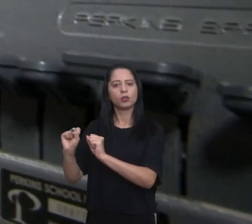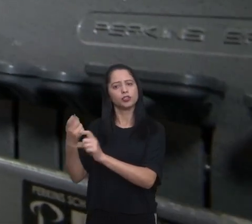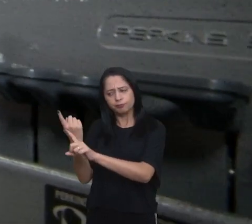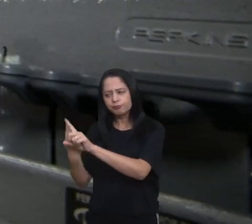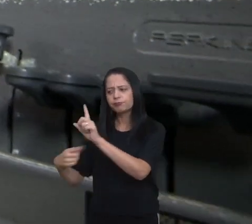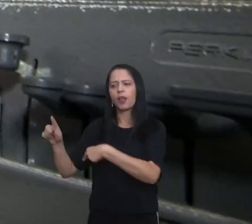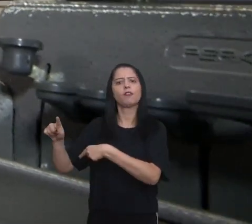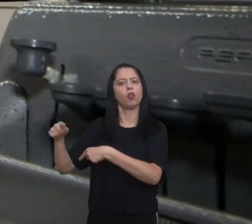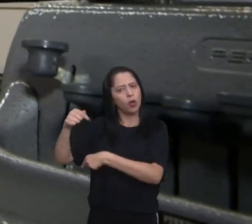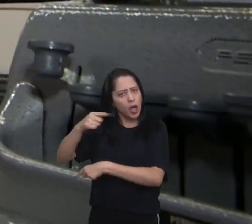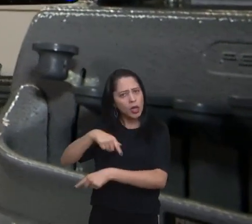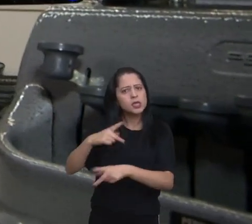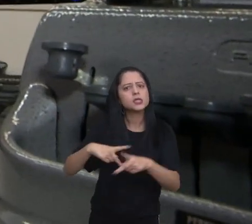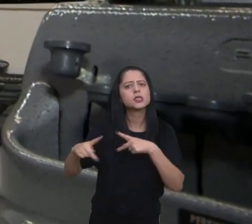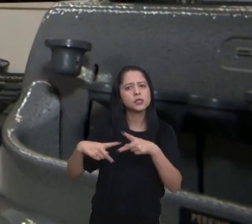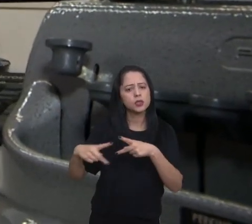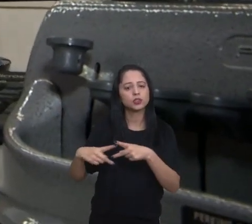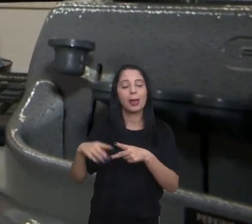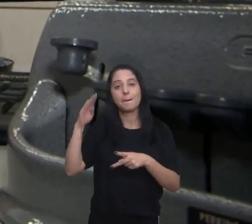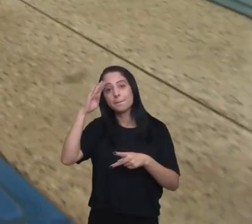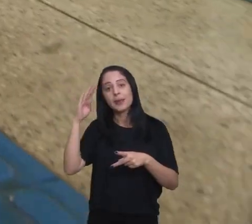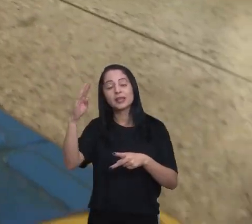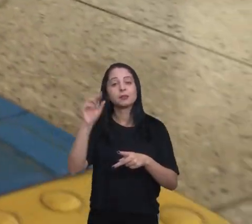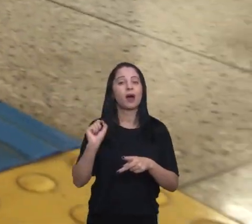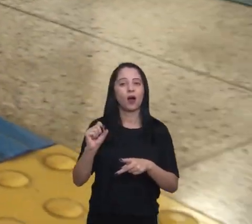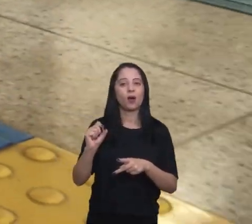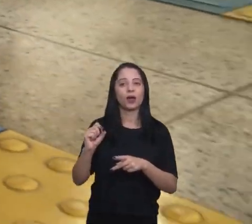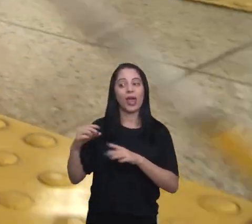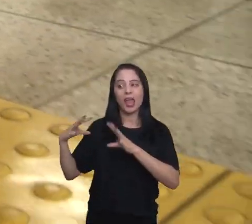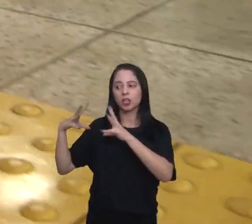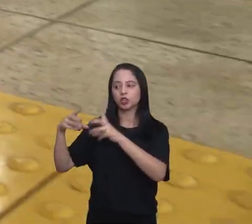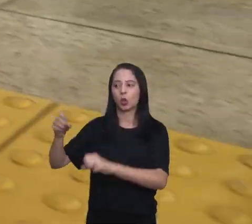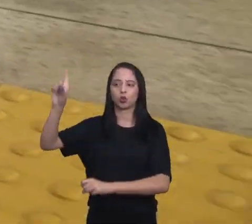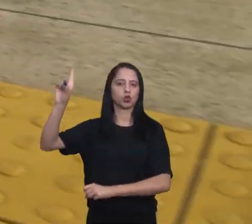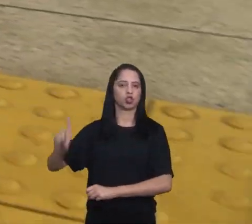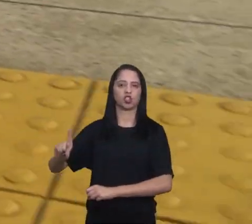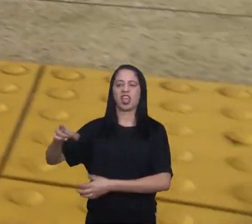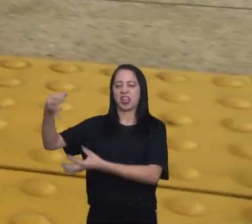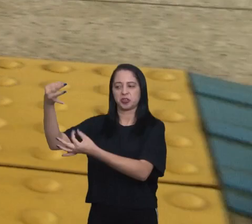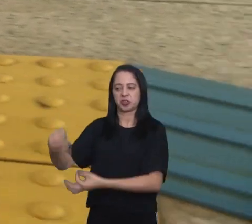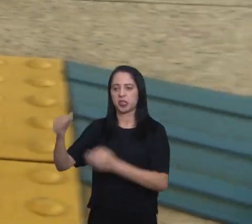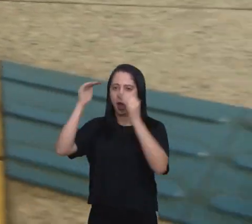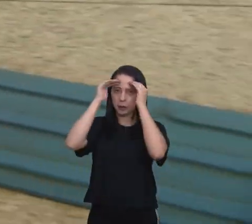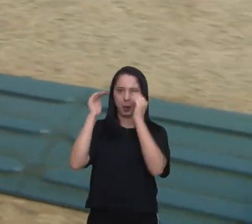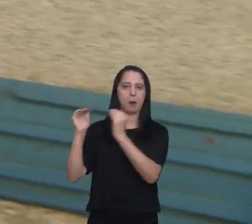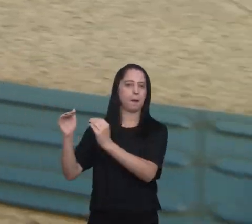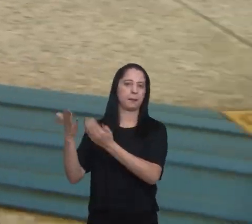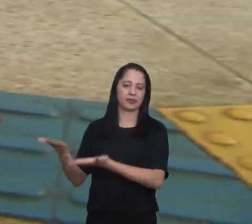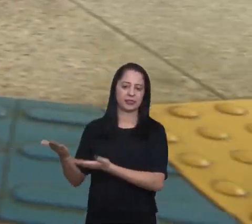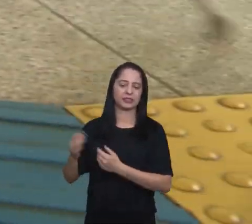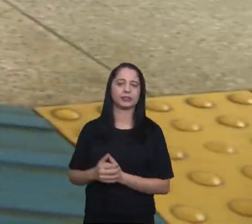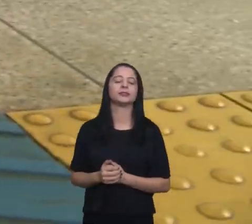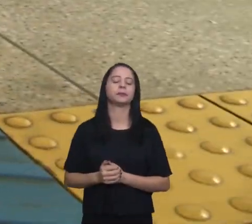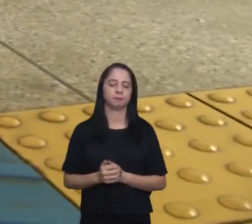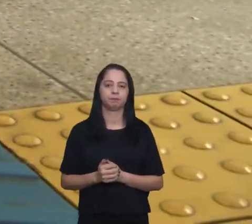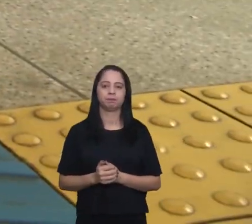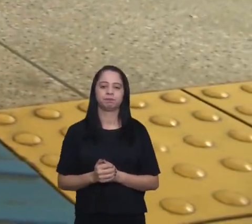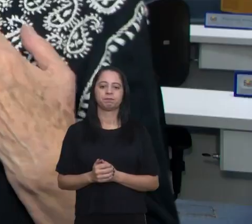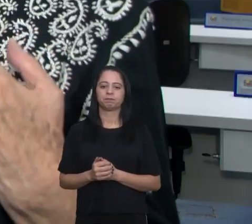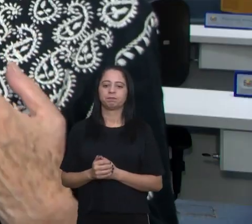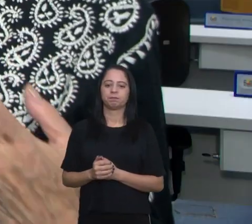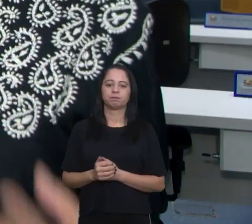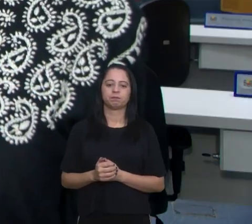e contribuir com o desenvolvimento da cidade e, o principal, que tenham todos os direitos assegurados por meio da